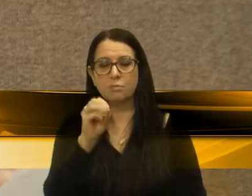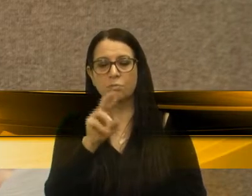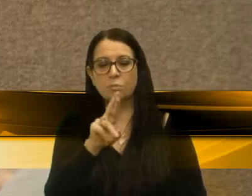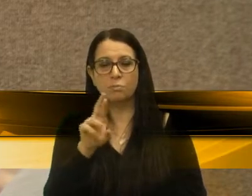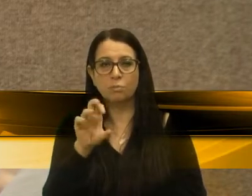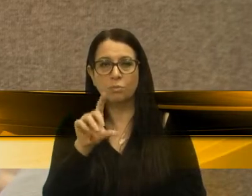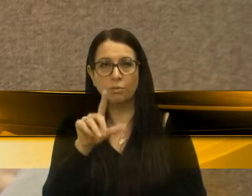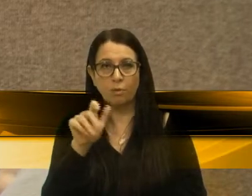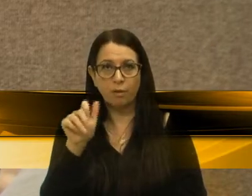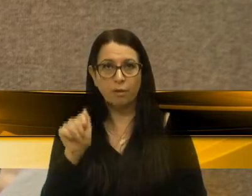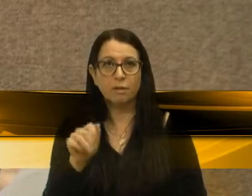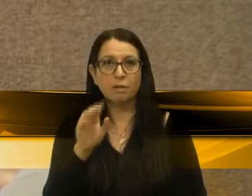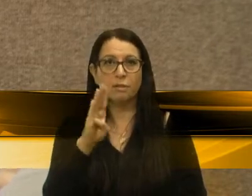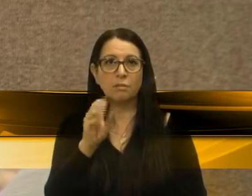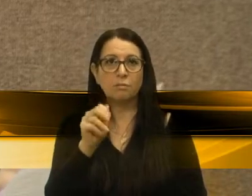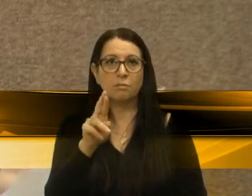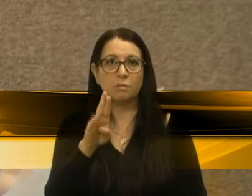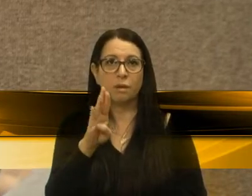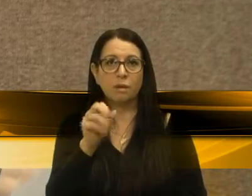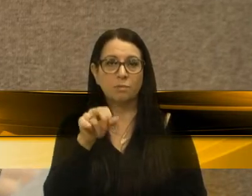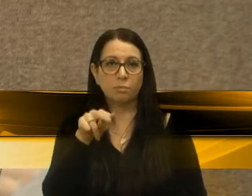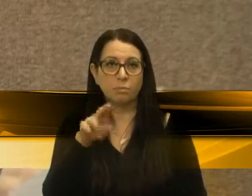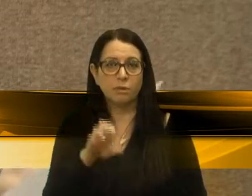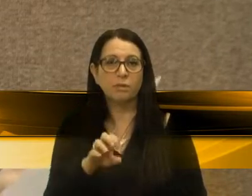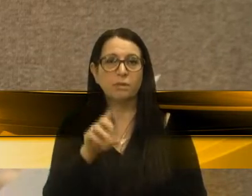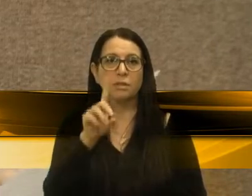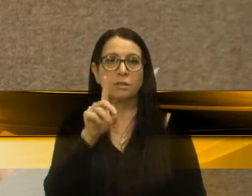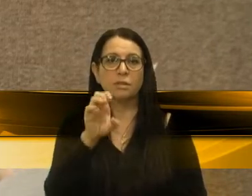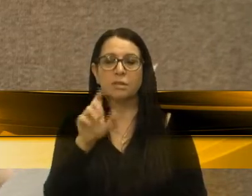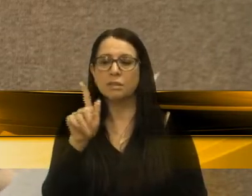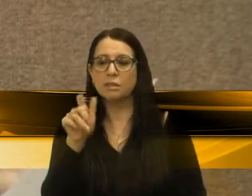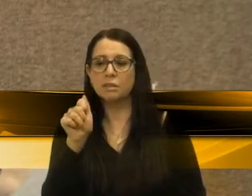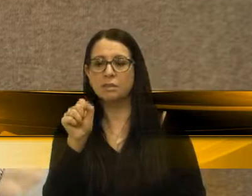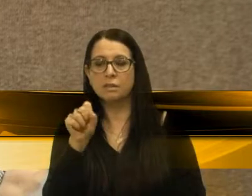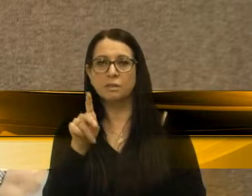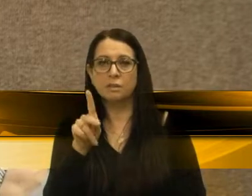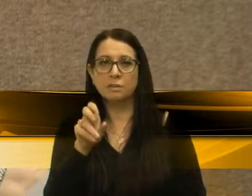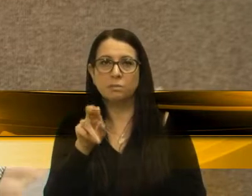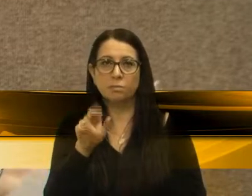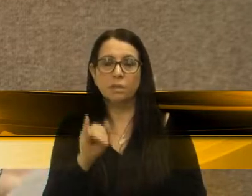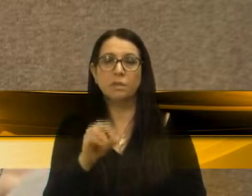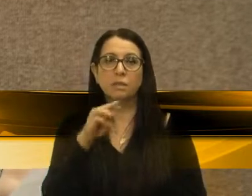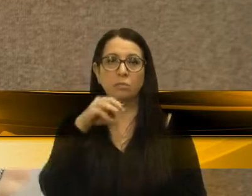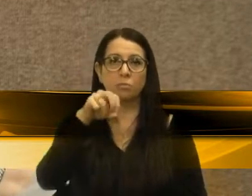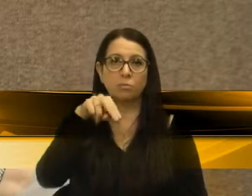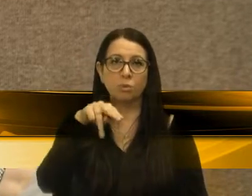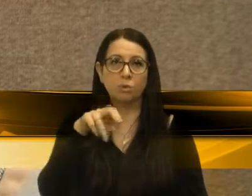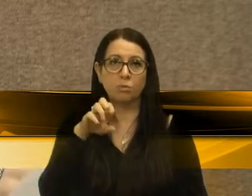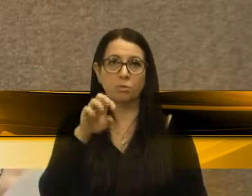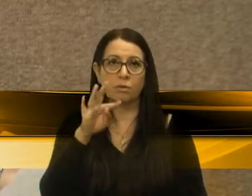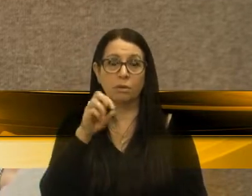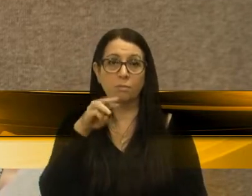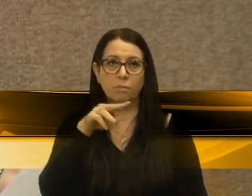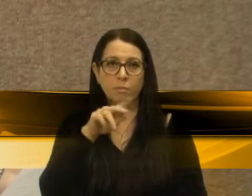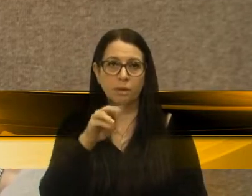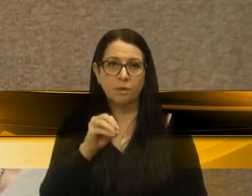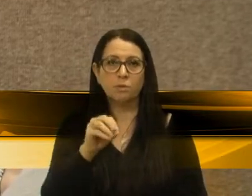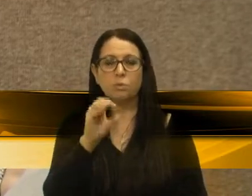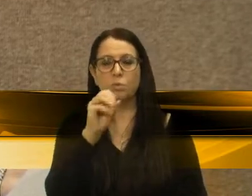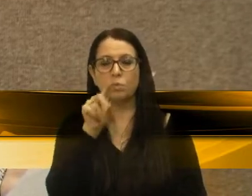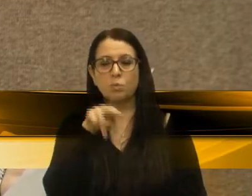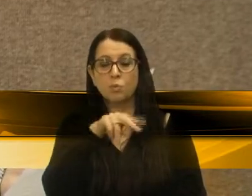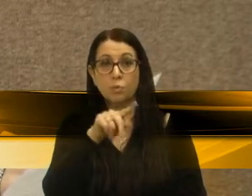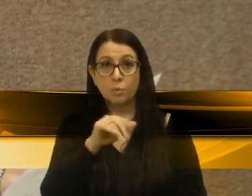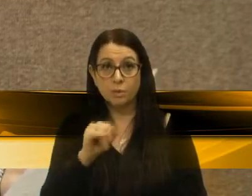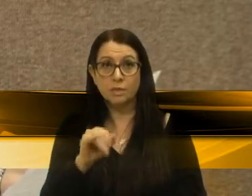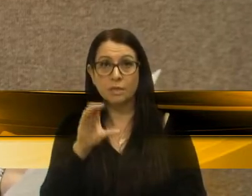a família Barbanti, a família De Gasperi, a família Montemeso, a família Onze, a família